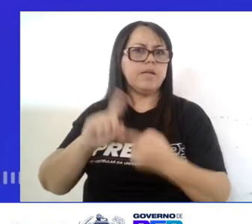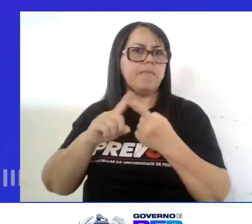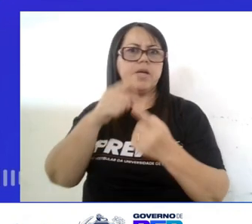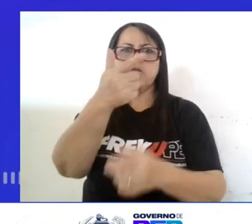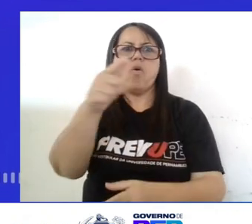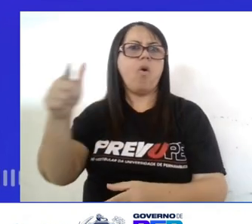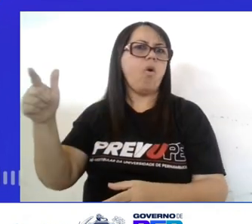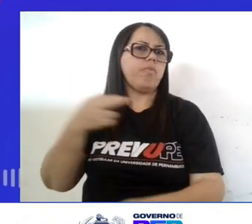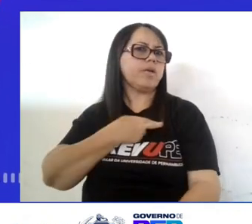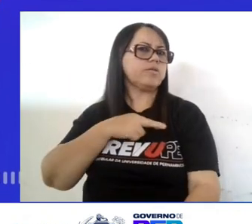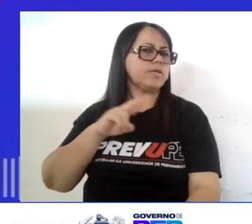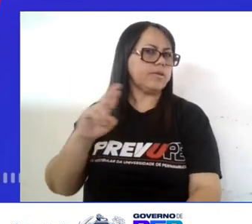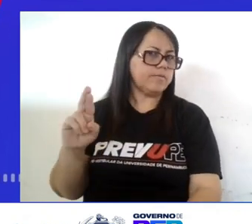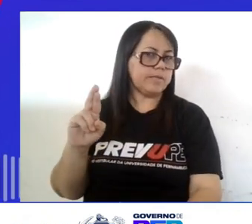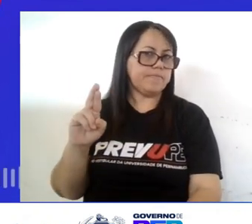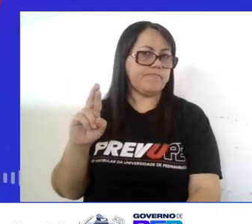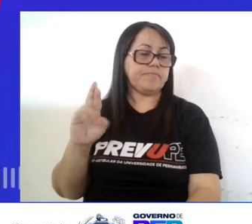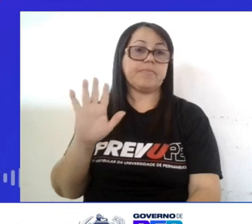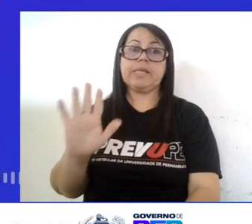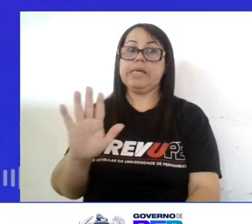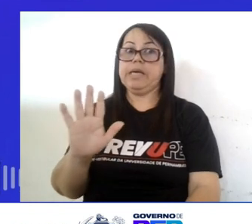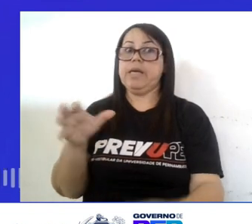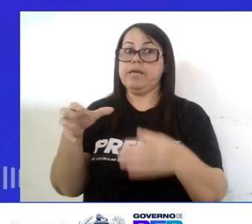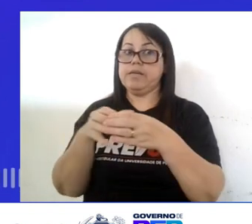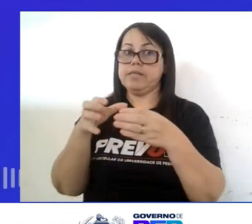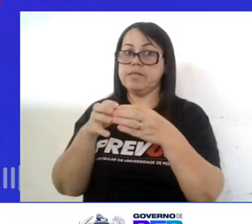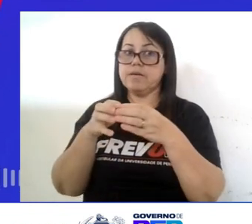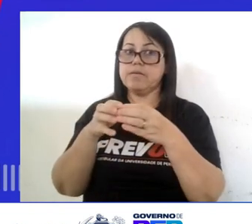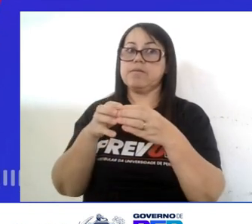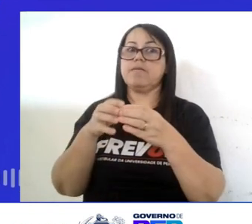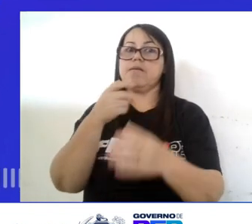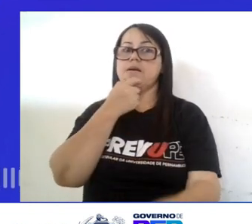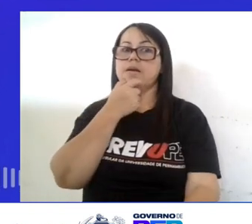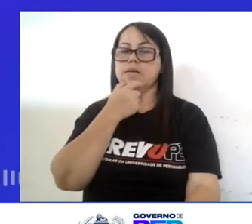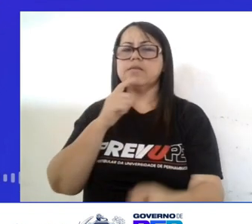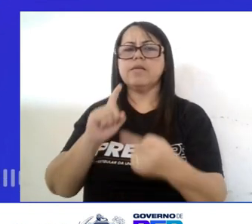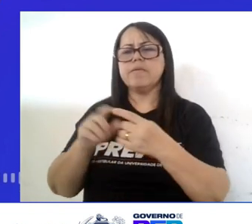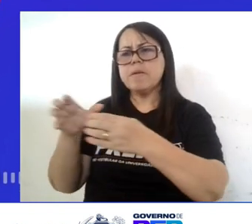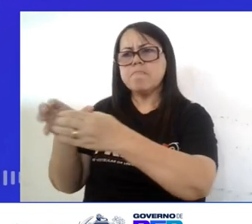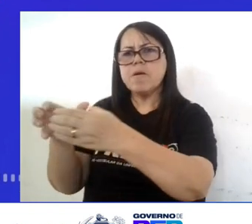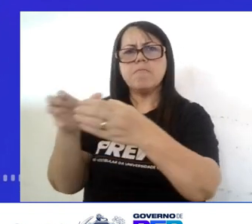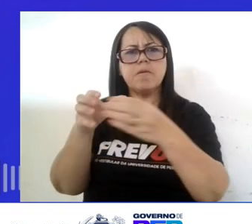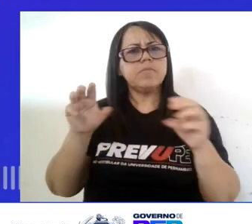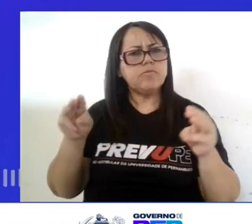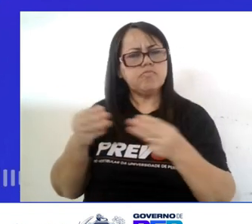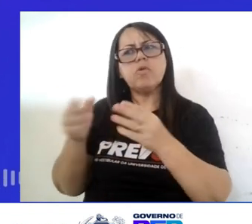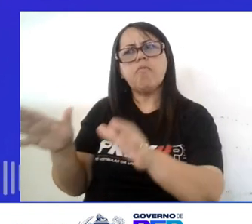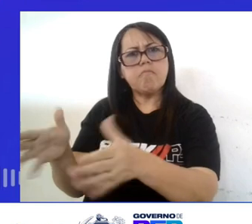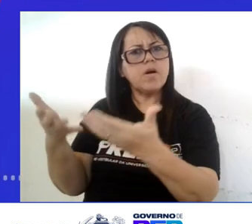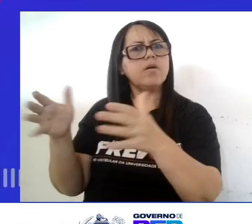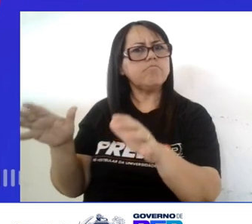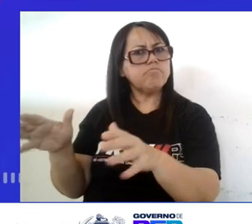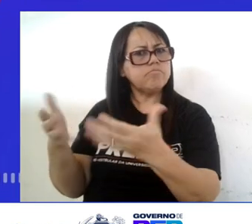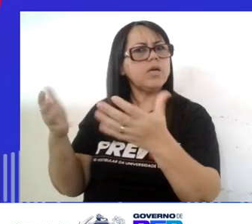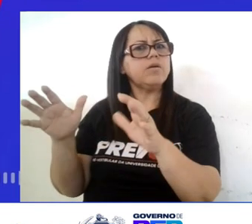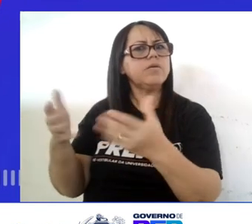após a ocupação Inglesa a formação de colônias judaicas foi estimulado inclusive com migração